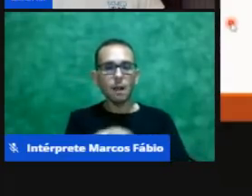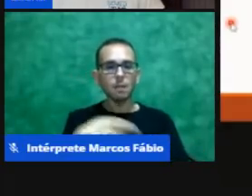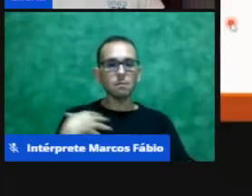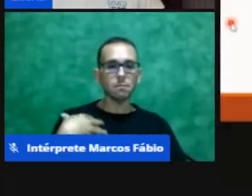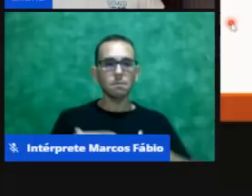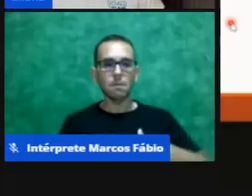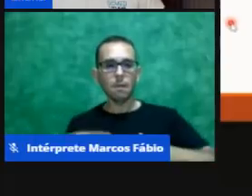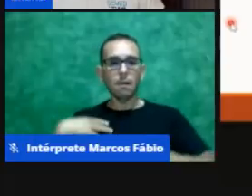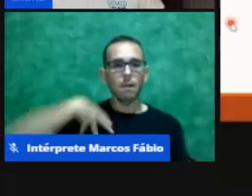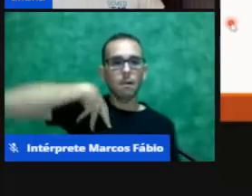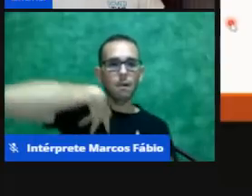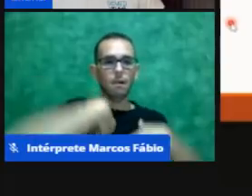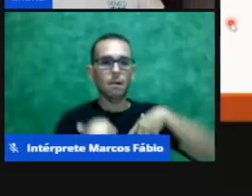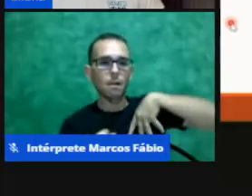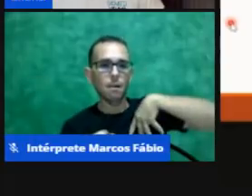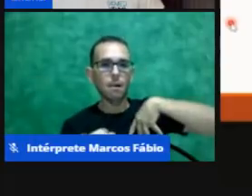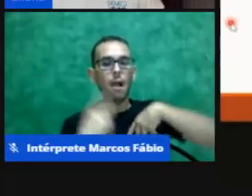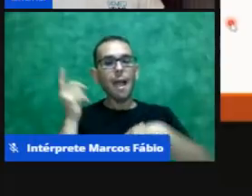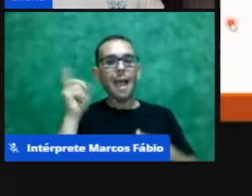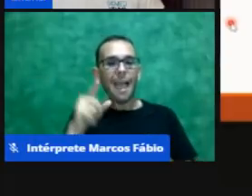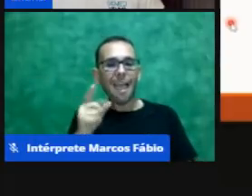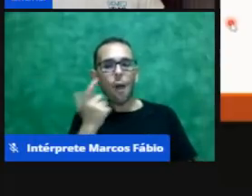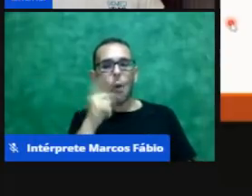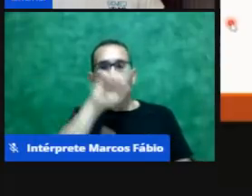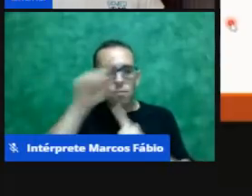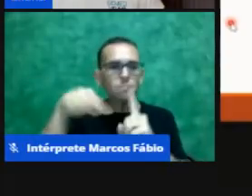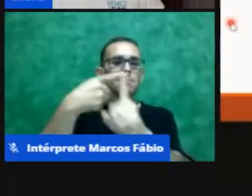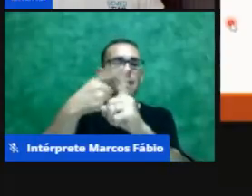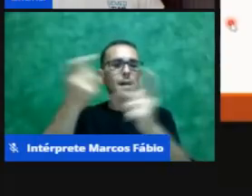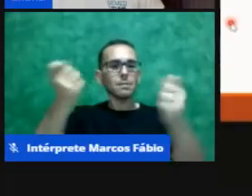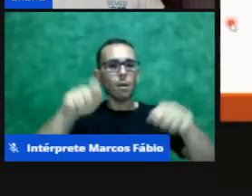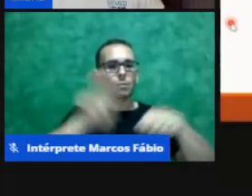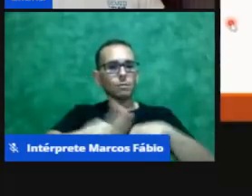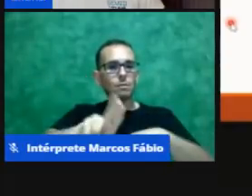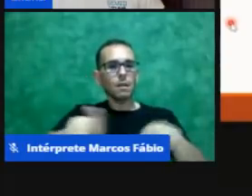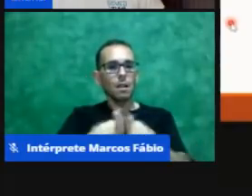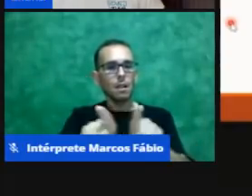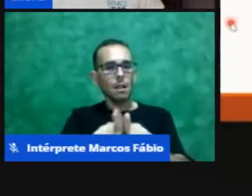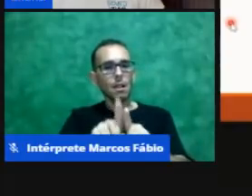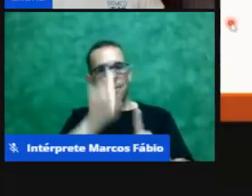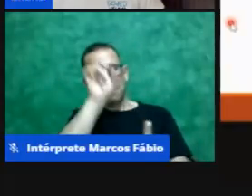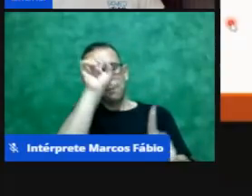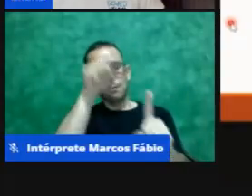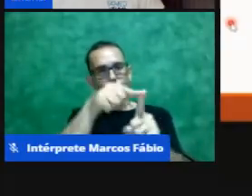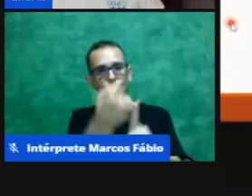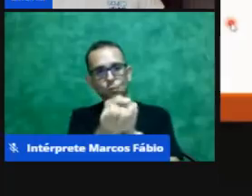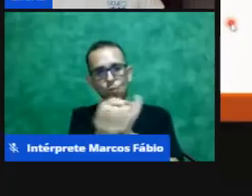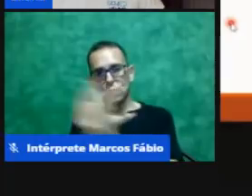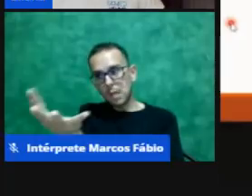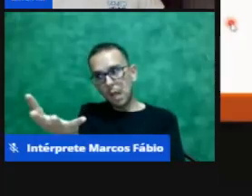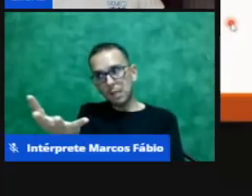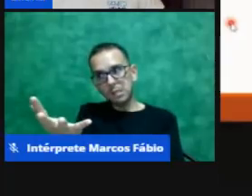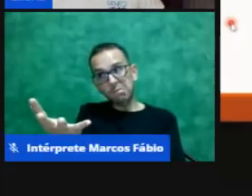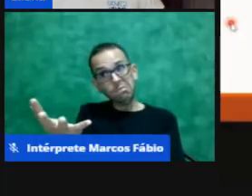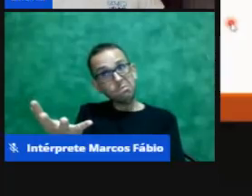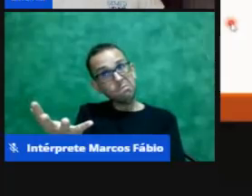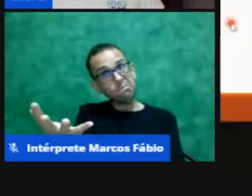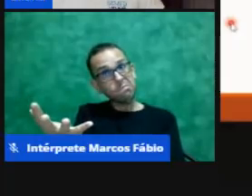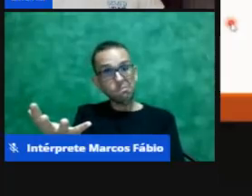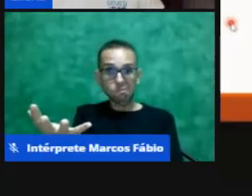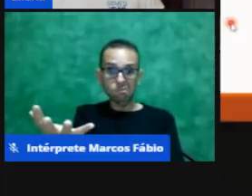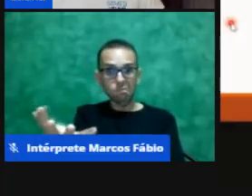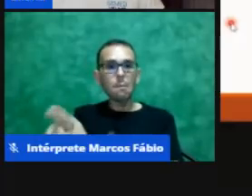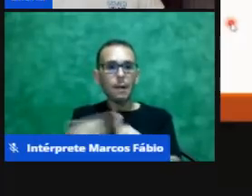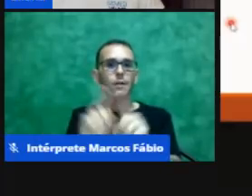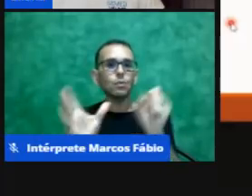corporal. Então, assim, é uma ferramenta a mais que a gente está utilizando. Vai atingir a questão de quantidade? Talvez não. mas a gente precisa